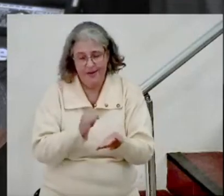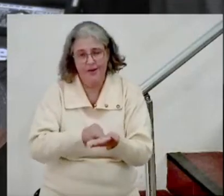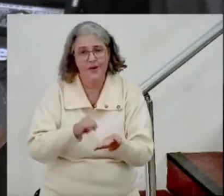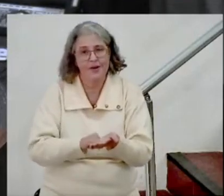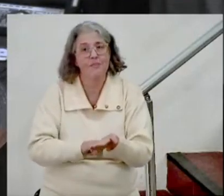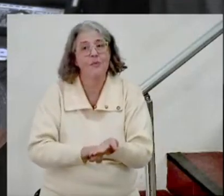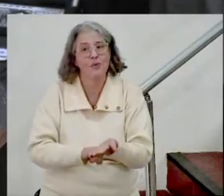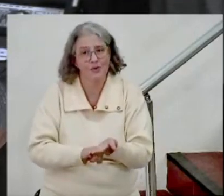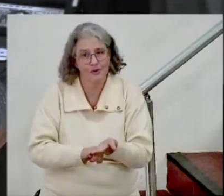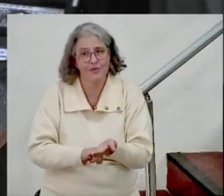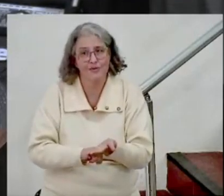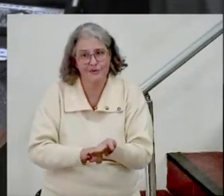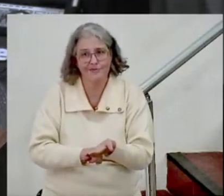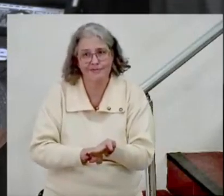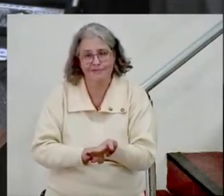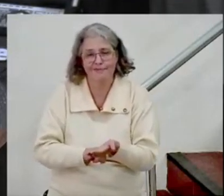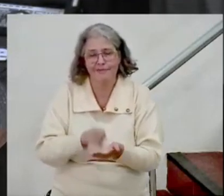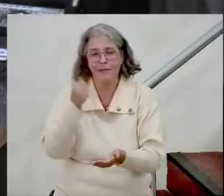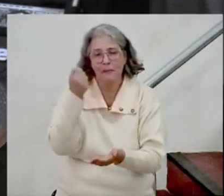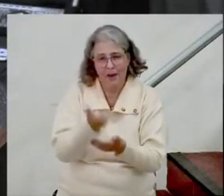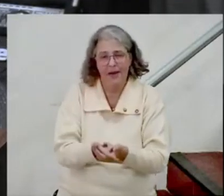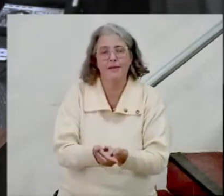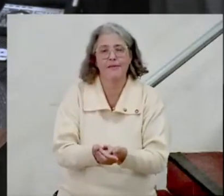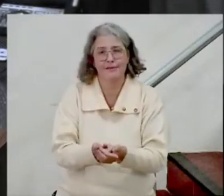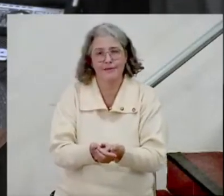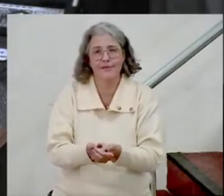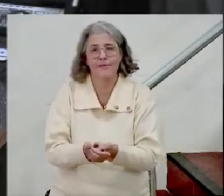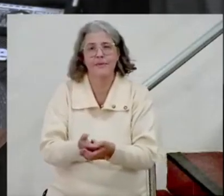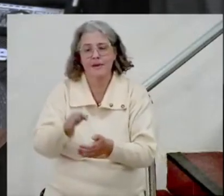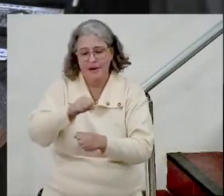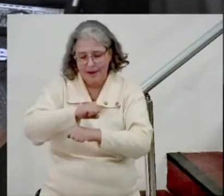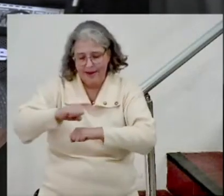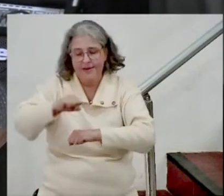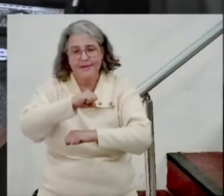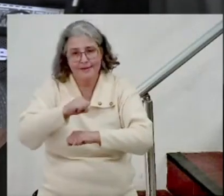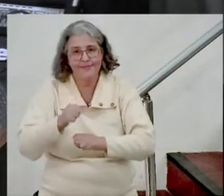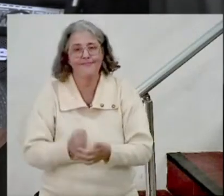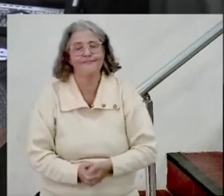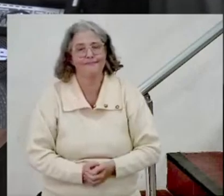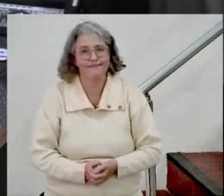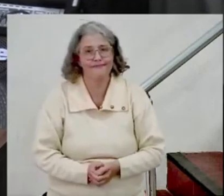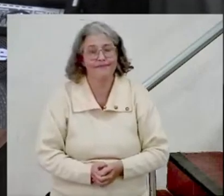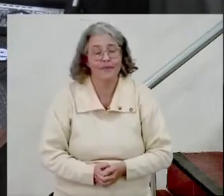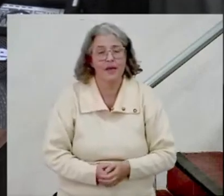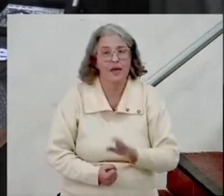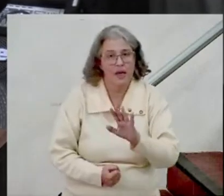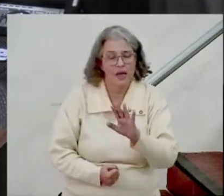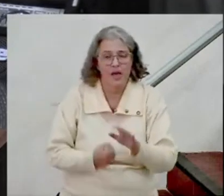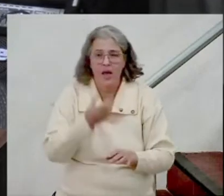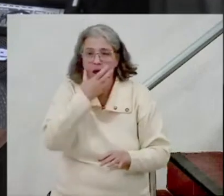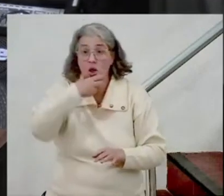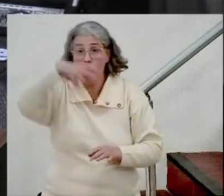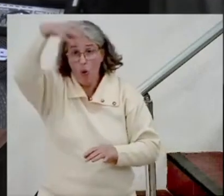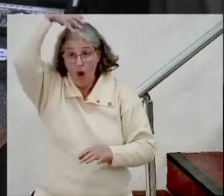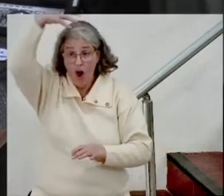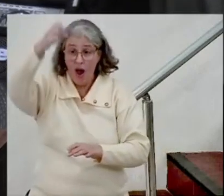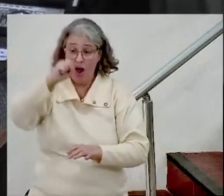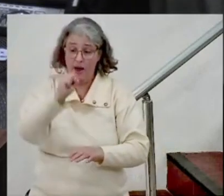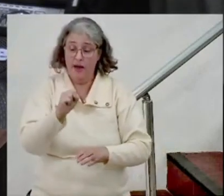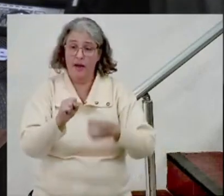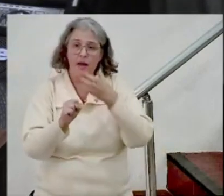egípcios. E lá no livro de Isaías, nós vamos ler que o rei Senaqueribe subiu contra as